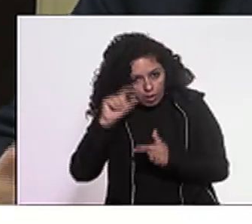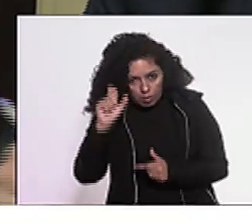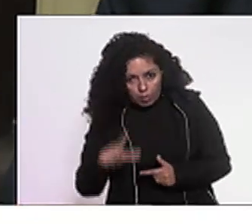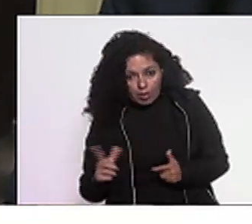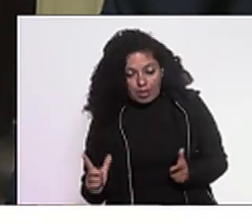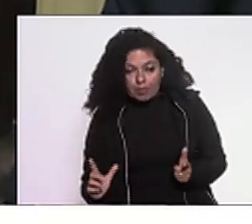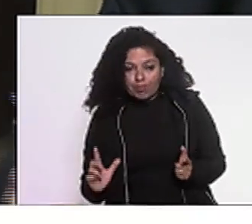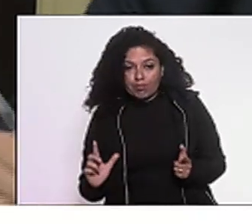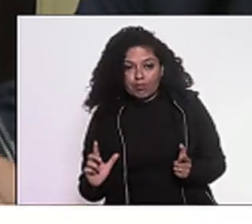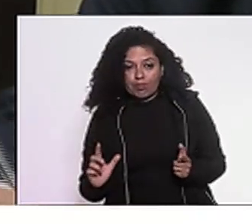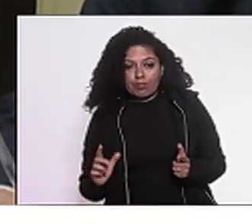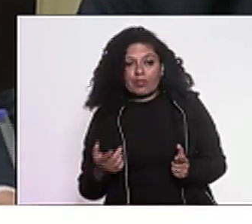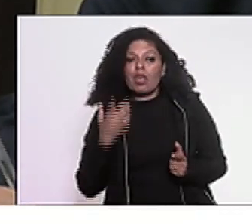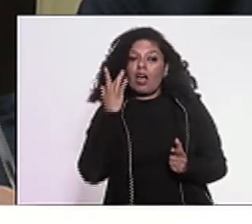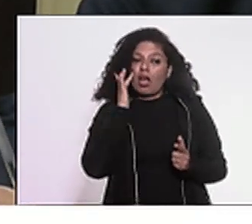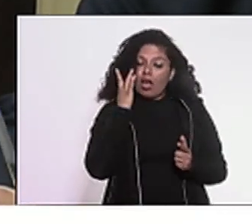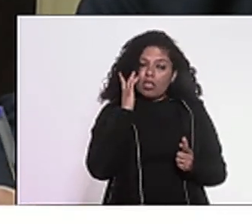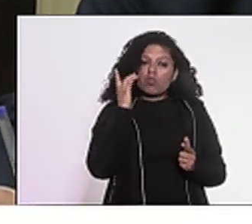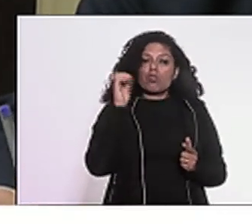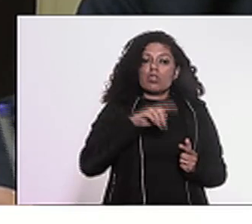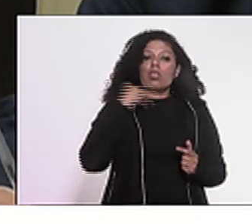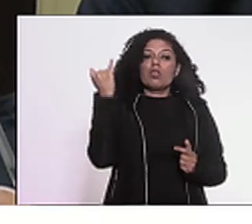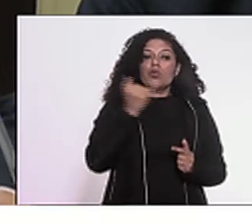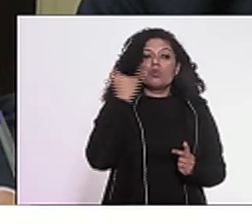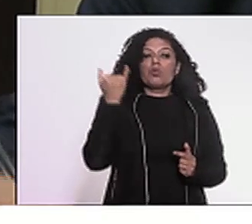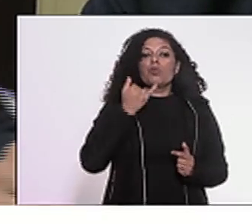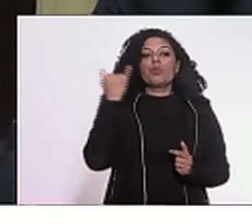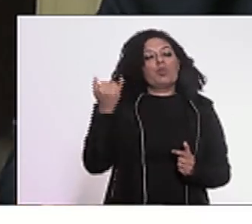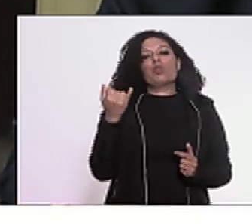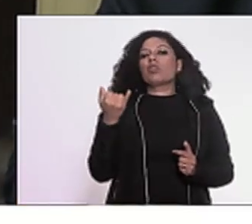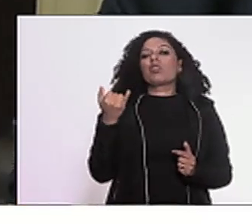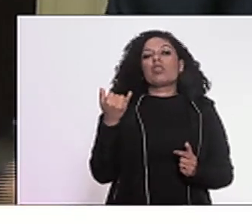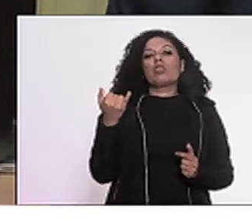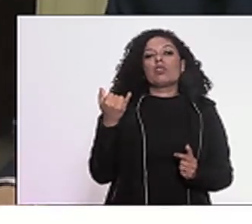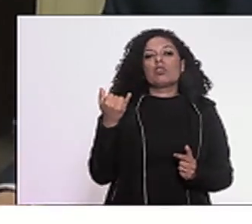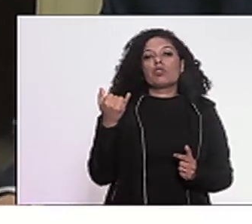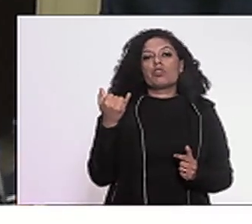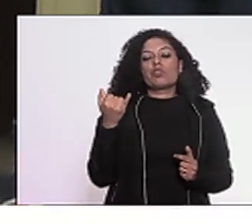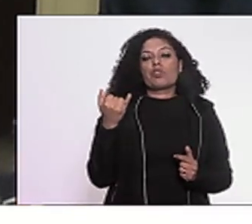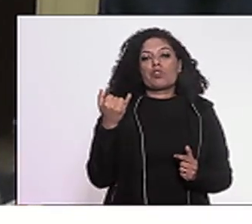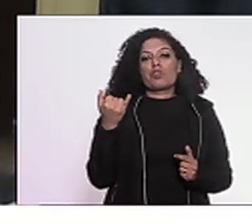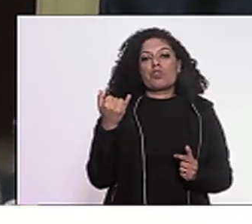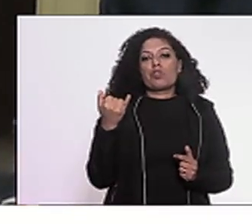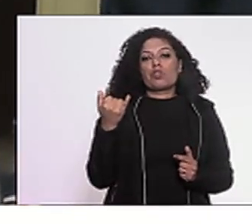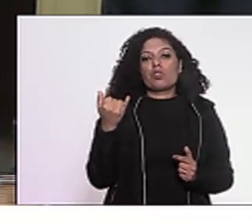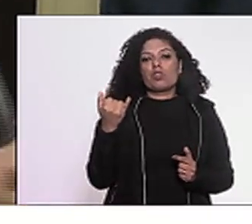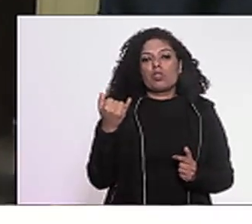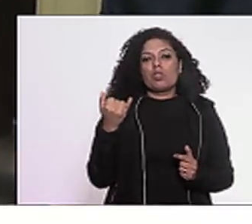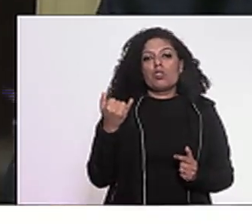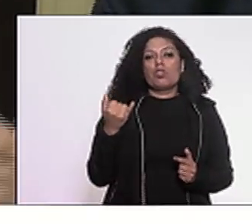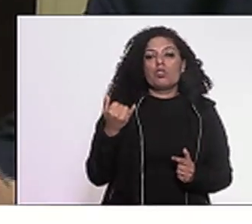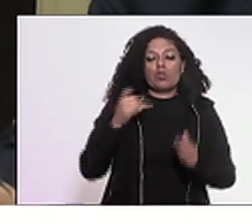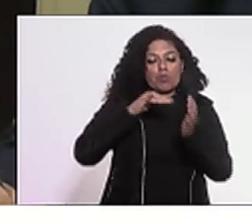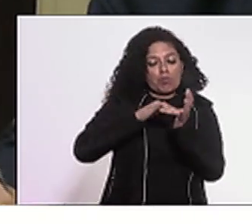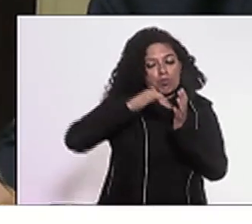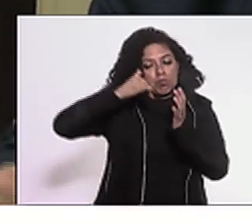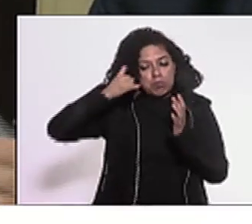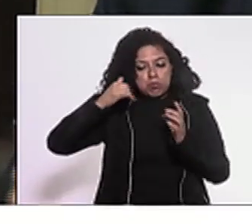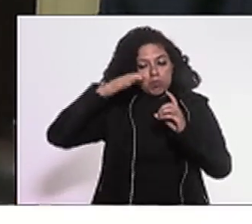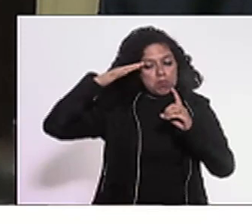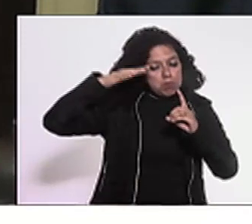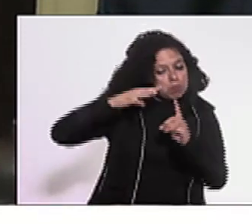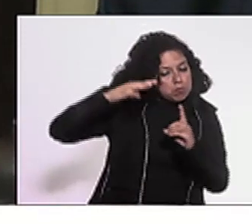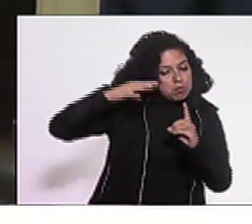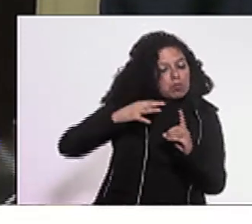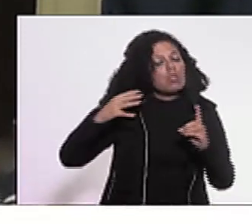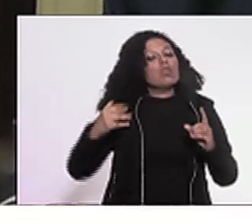é importante que essa porta se abriu do Disque Assédio para